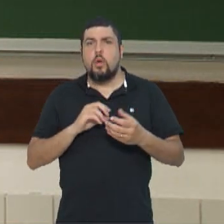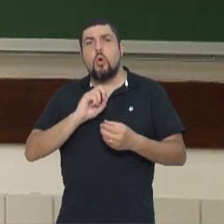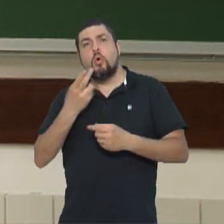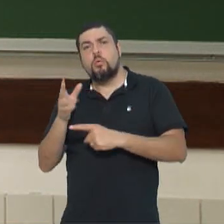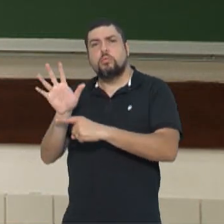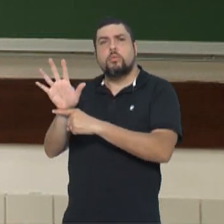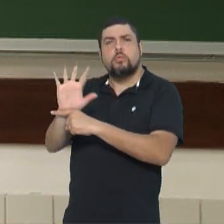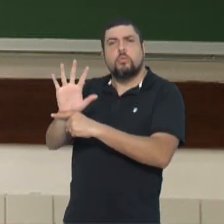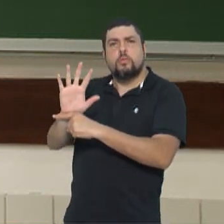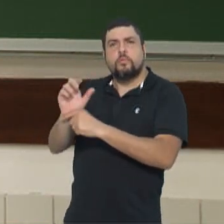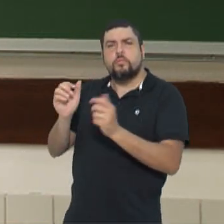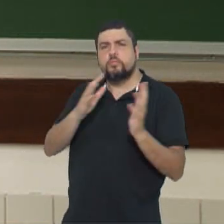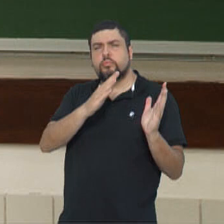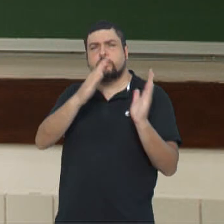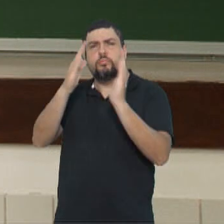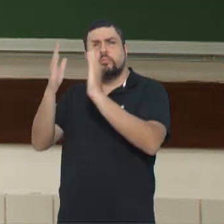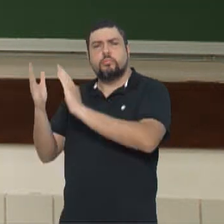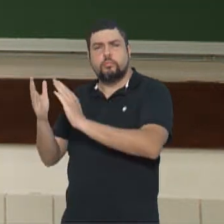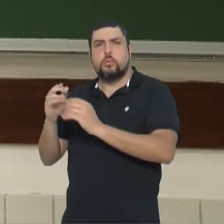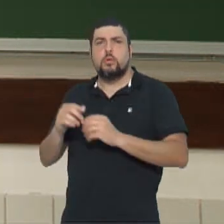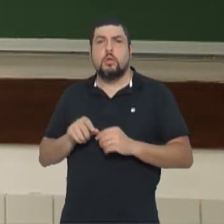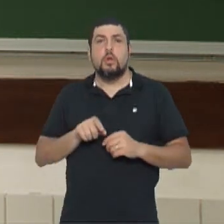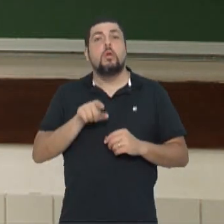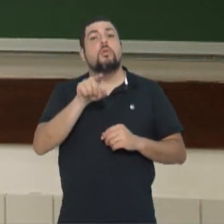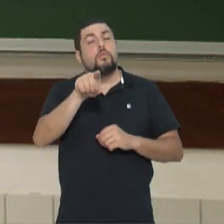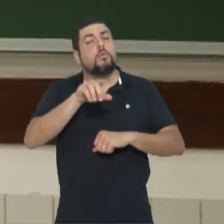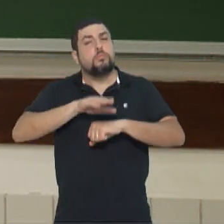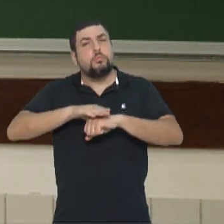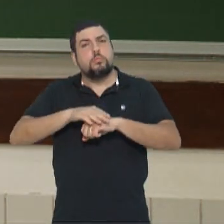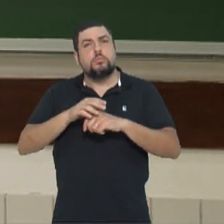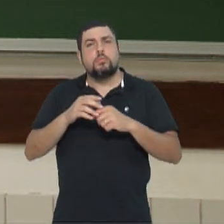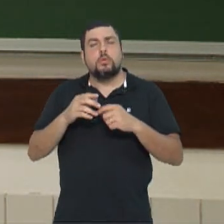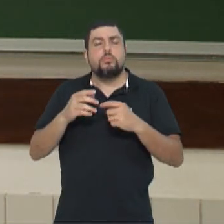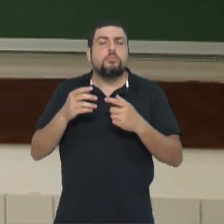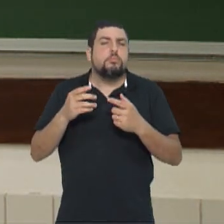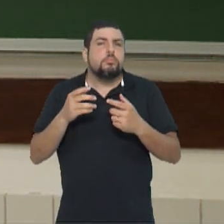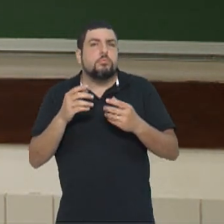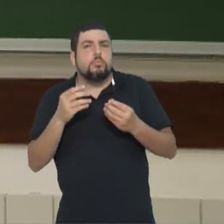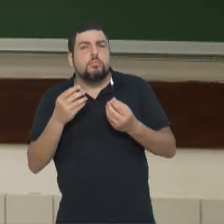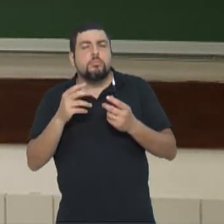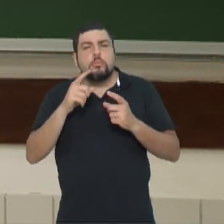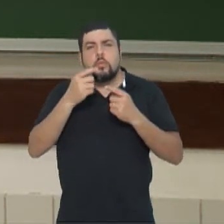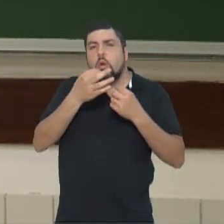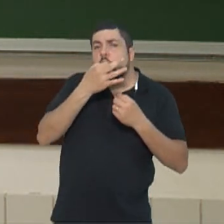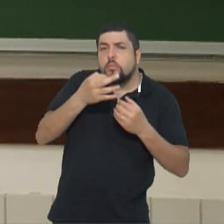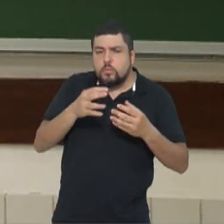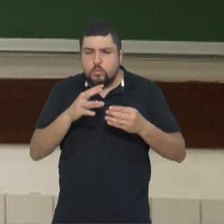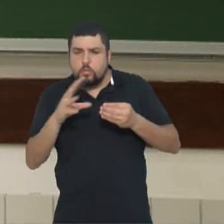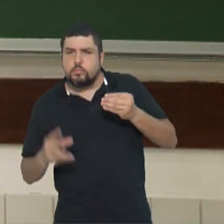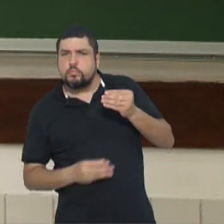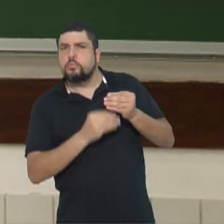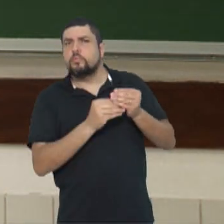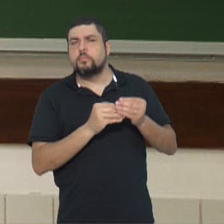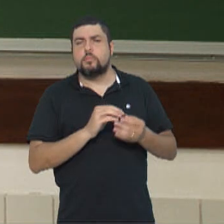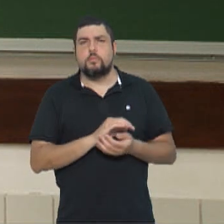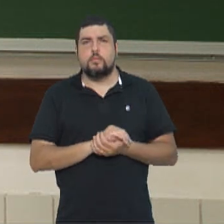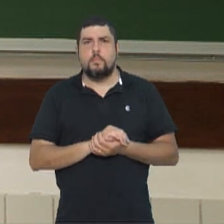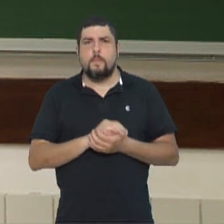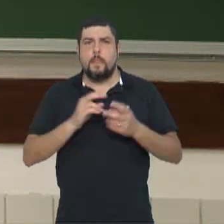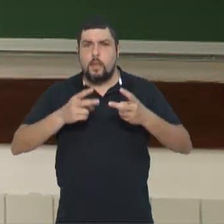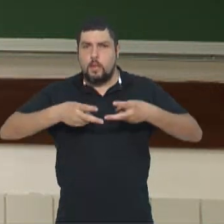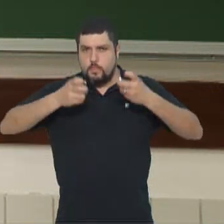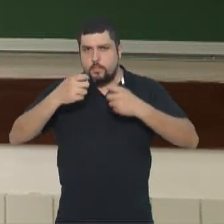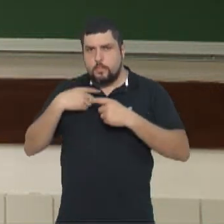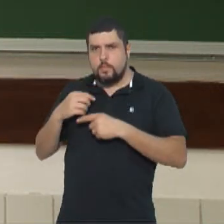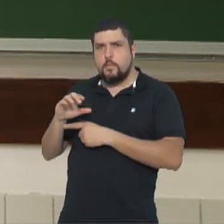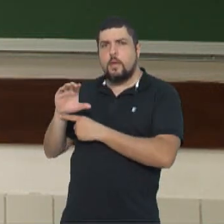né? Aí você pode fazer a sua observação, mostrar o seu desacordo com a temática ou um elogio. Veja que a Caroline, ela